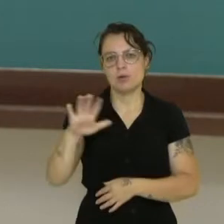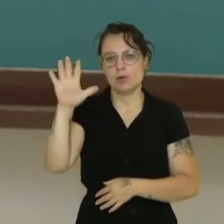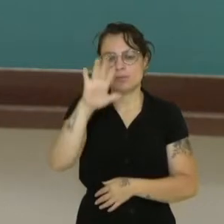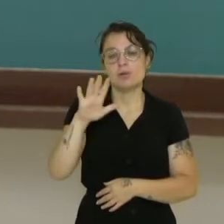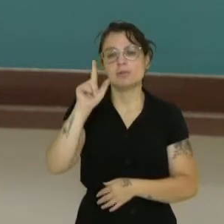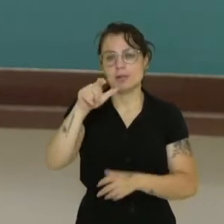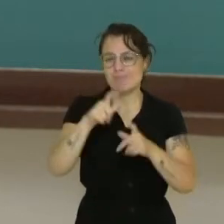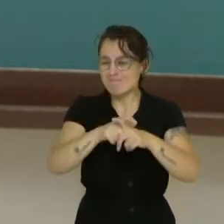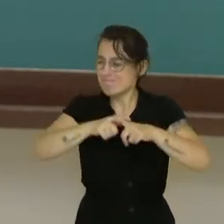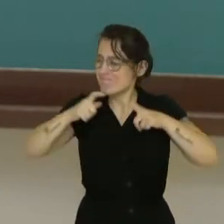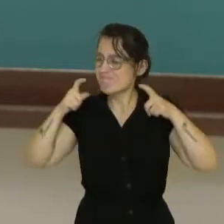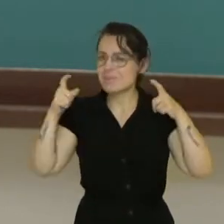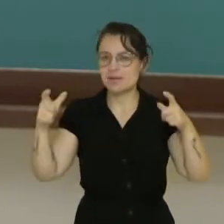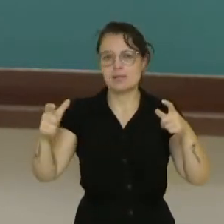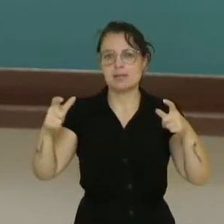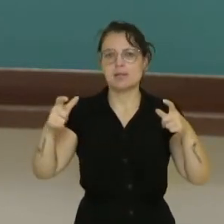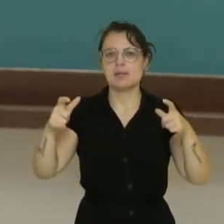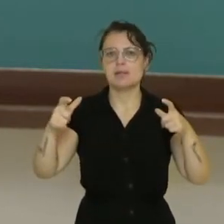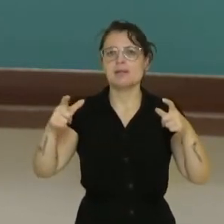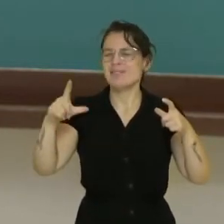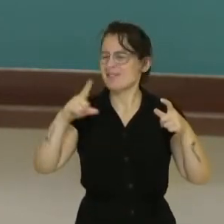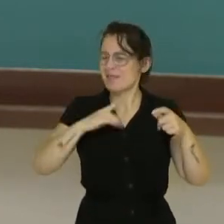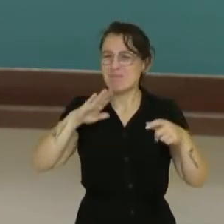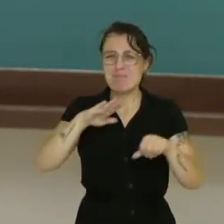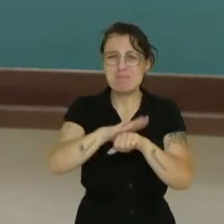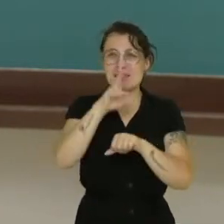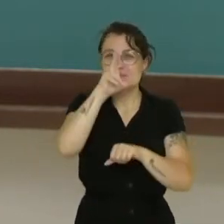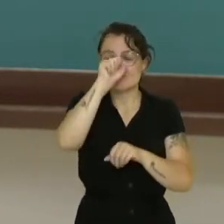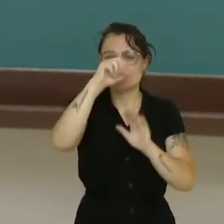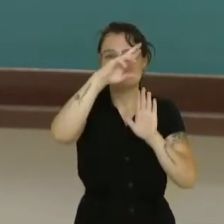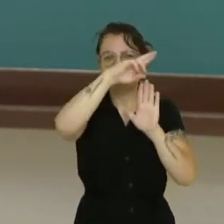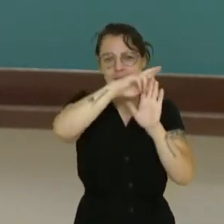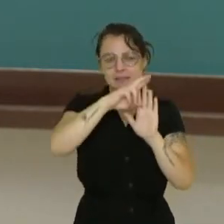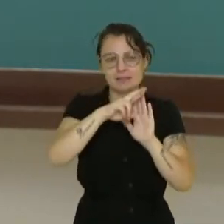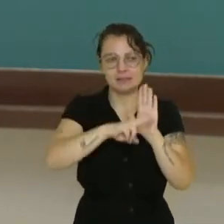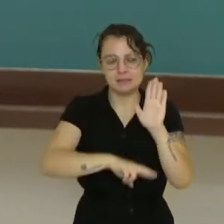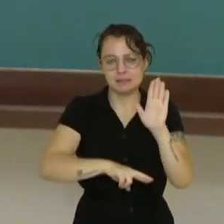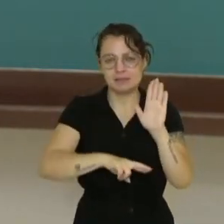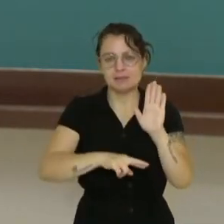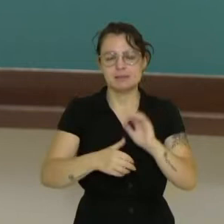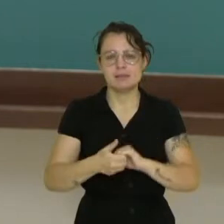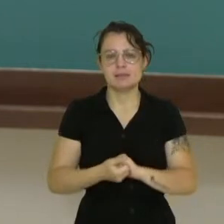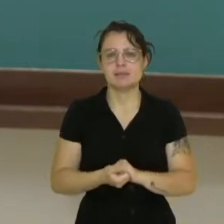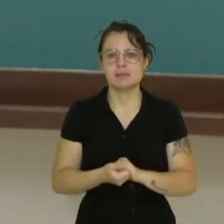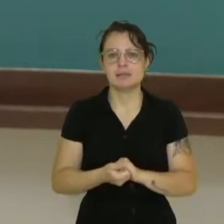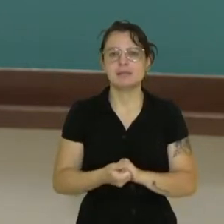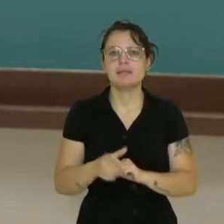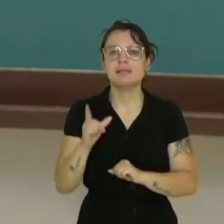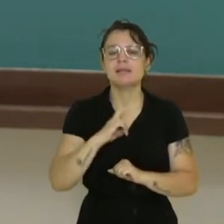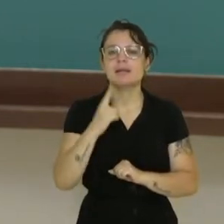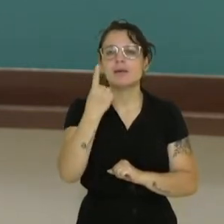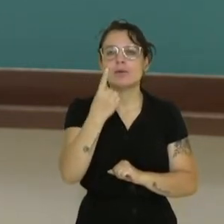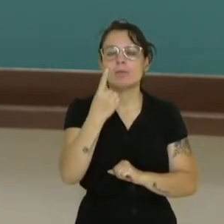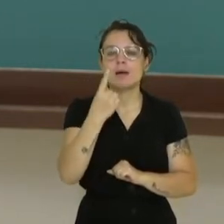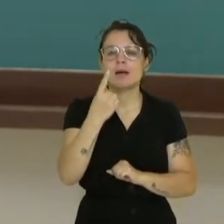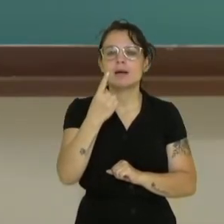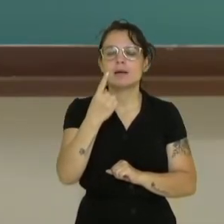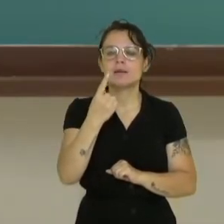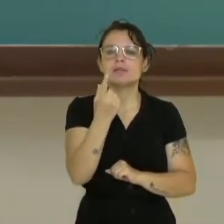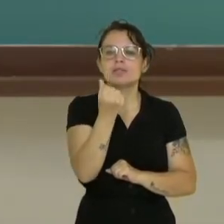do mundo e o mais bem regulamentado, incluindo a adesão de uma moeda única entre